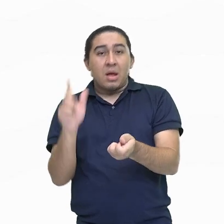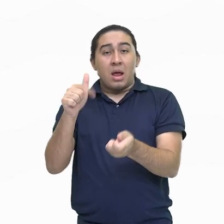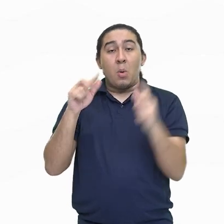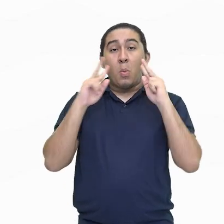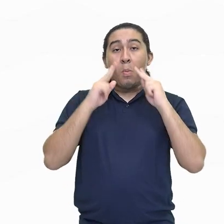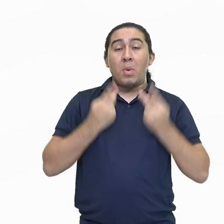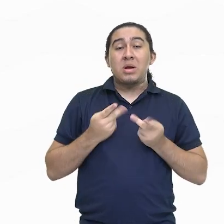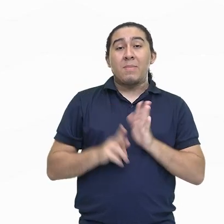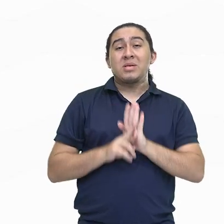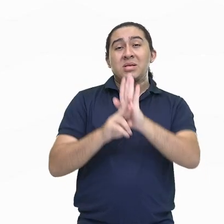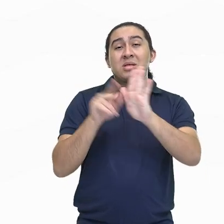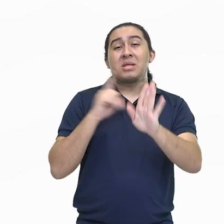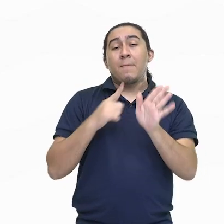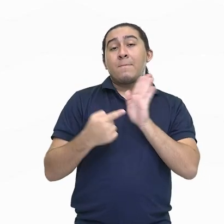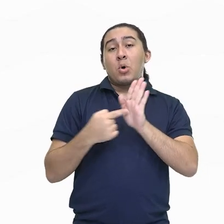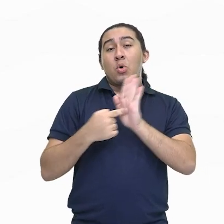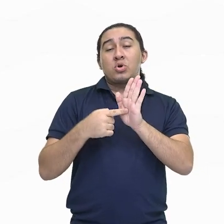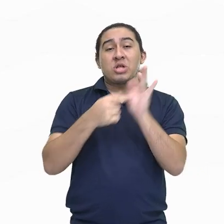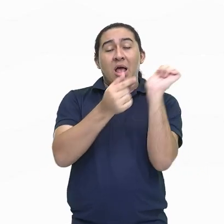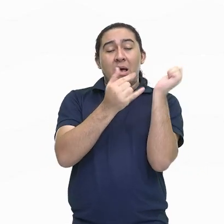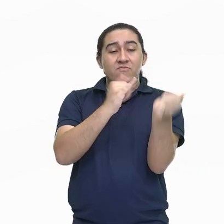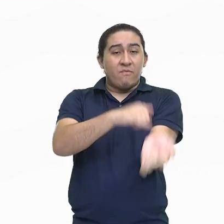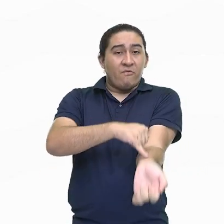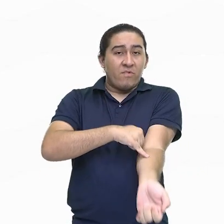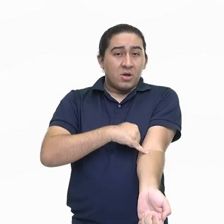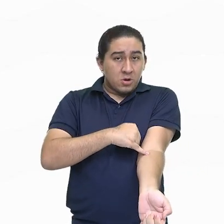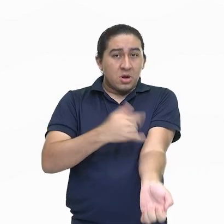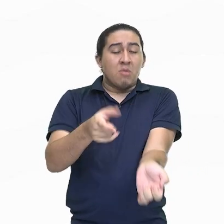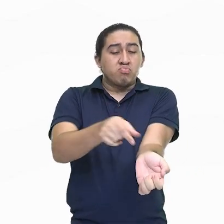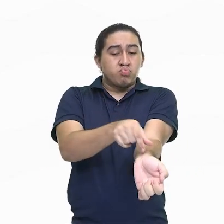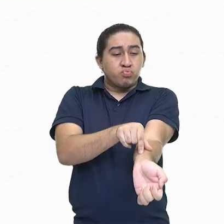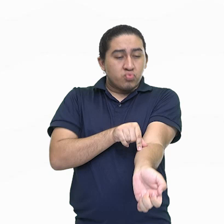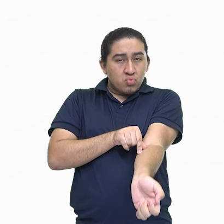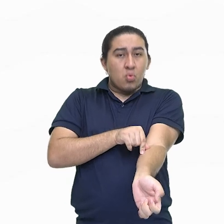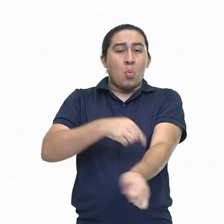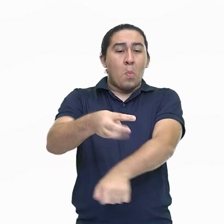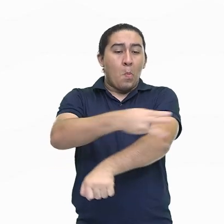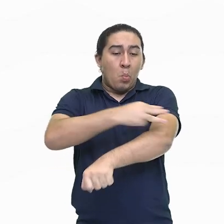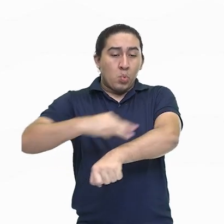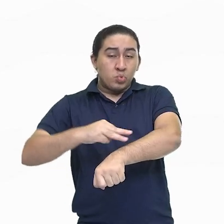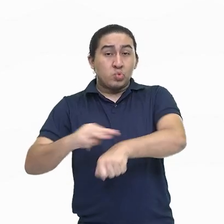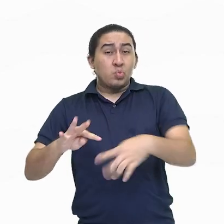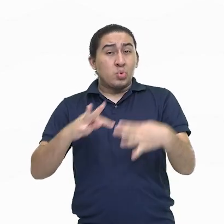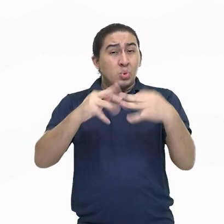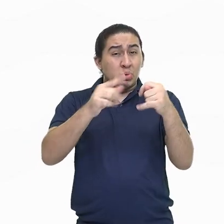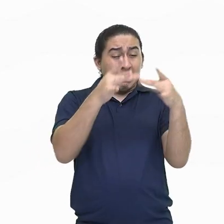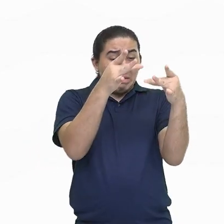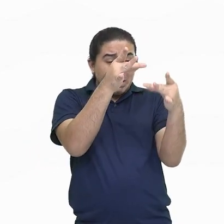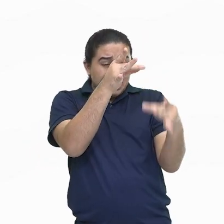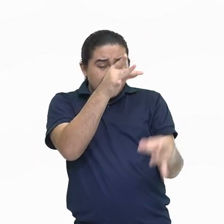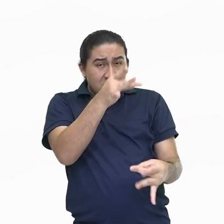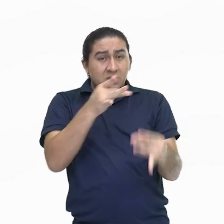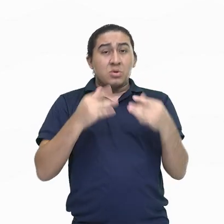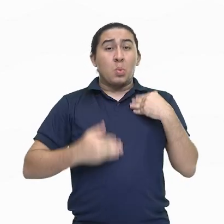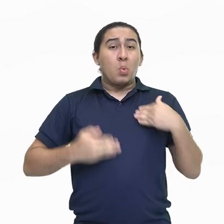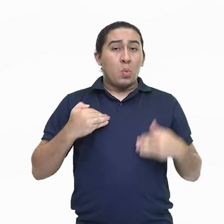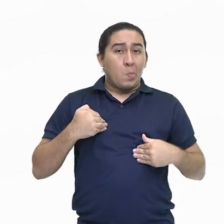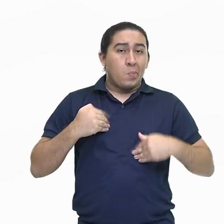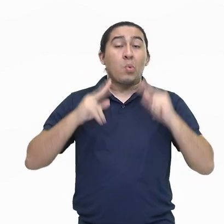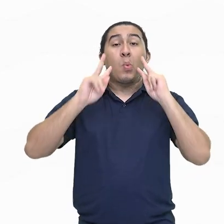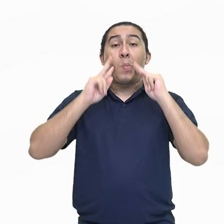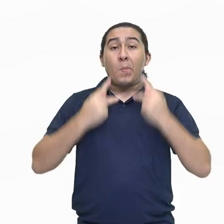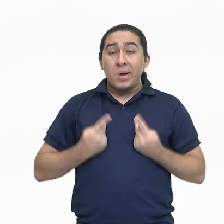e os músculos humanos nas figuras esculpidas. As esculturas viraram símbolos da arte